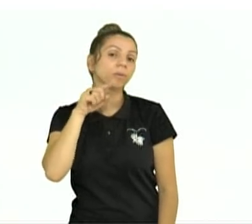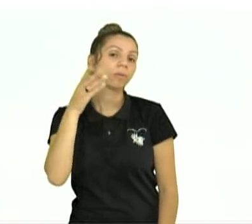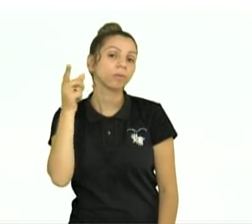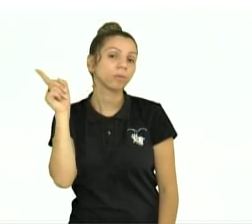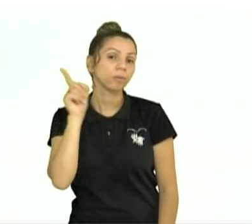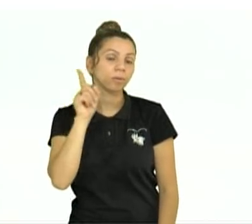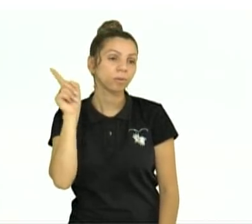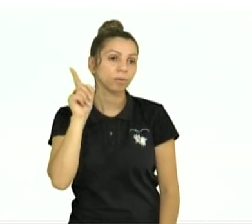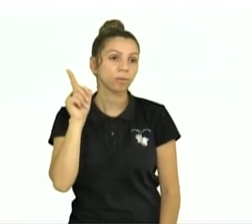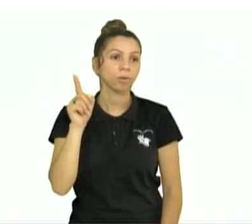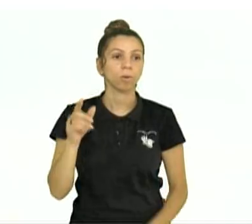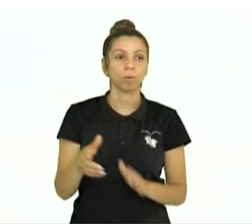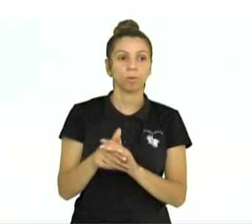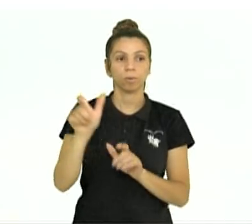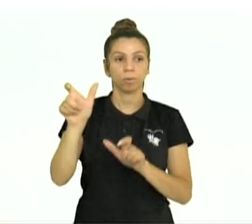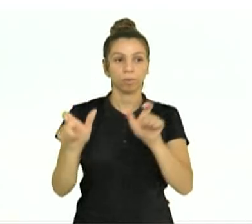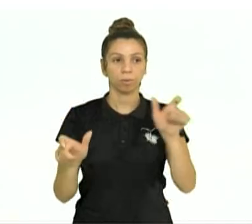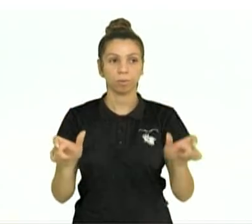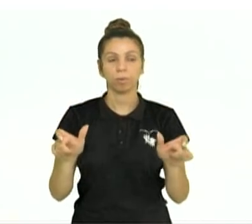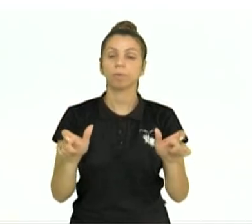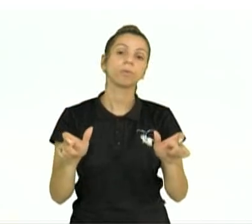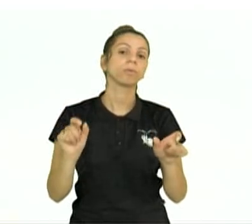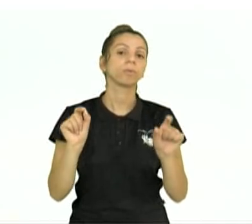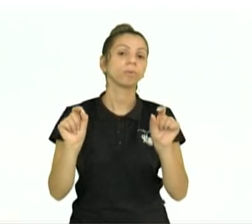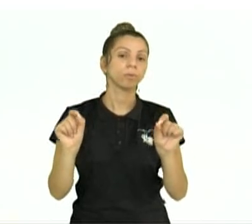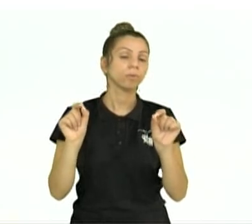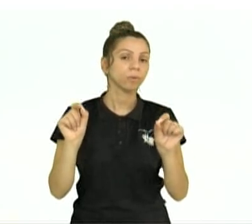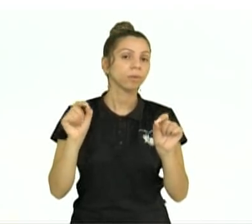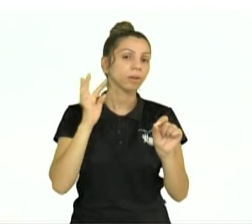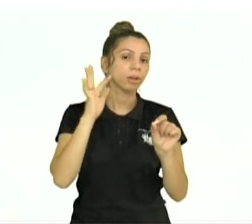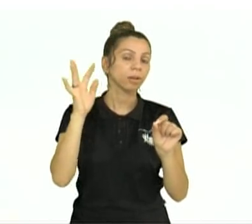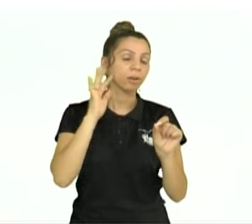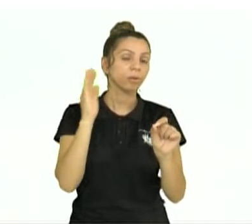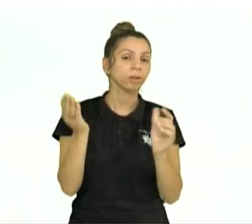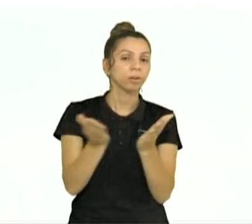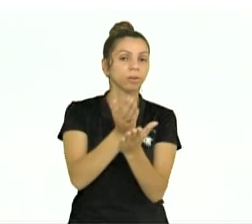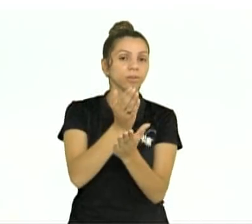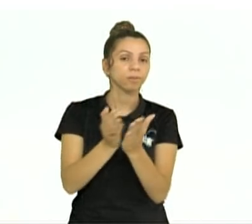estadunidenses Alexander Hamilton e James Madison formularam a teoria da divisão dos